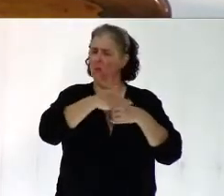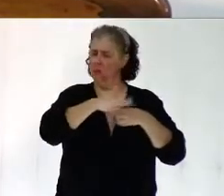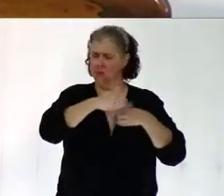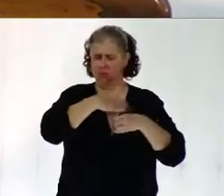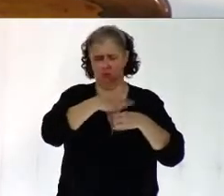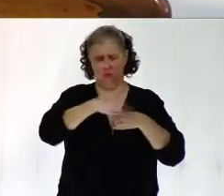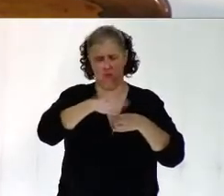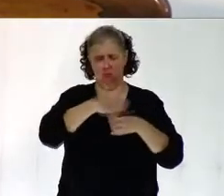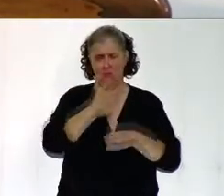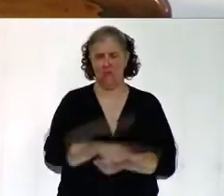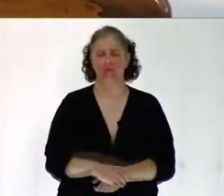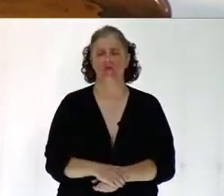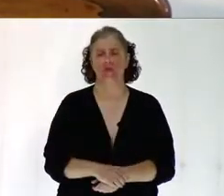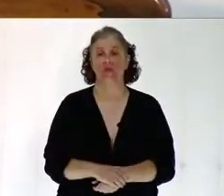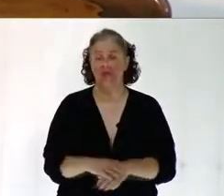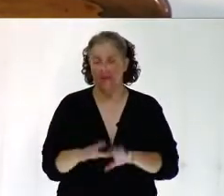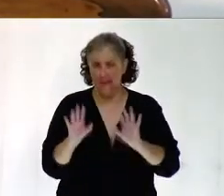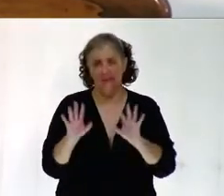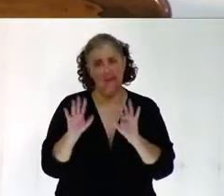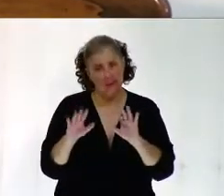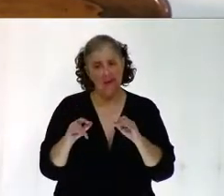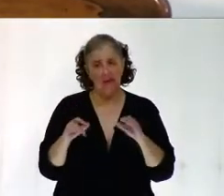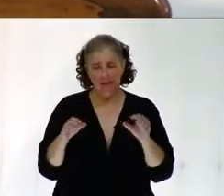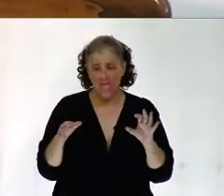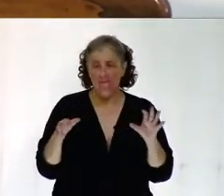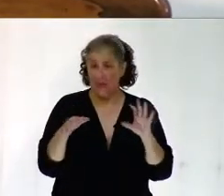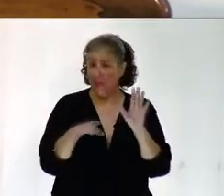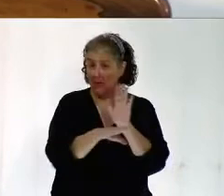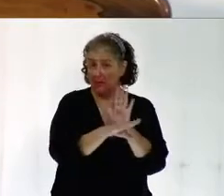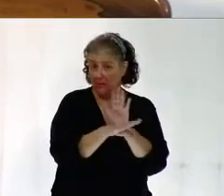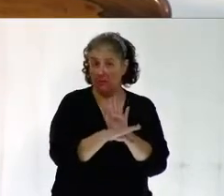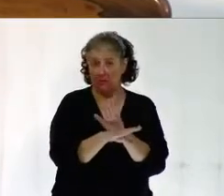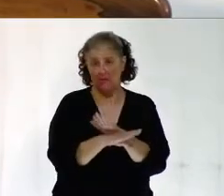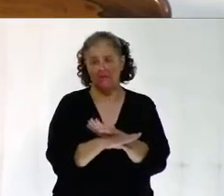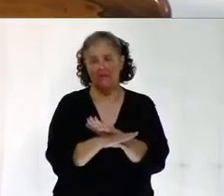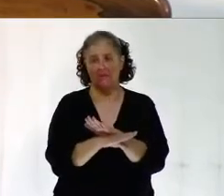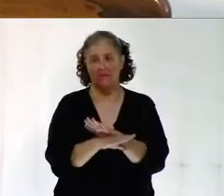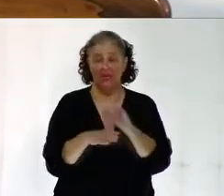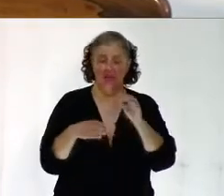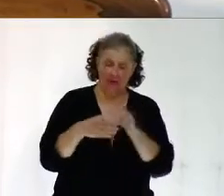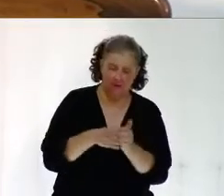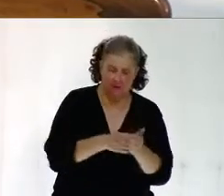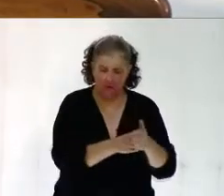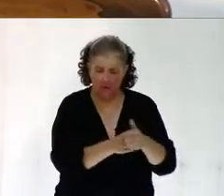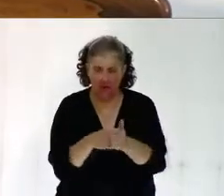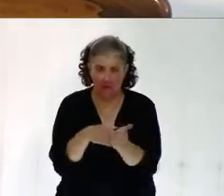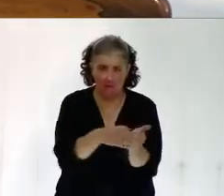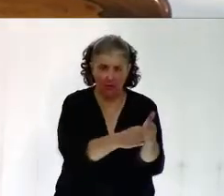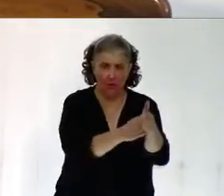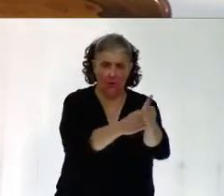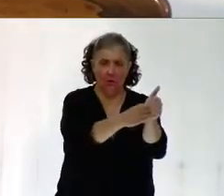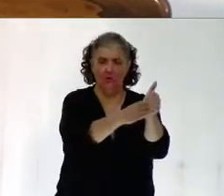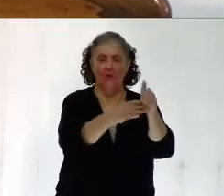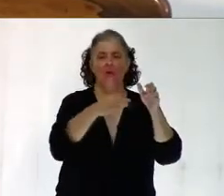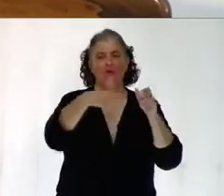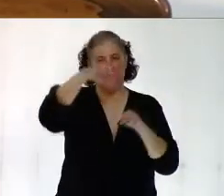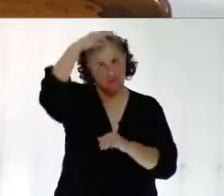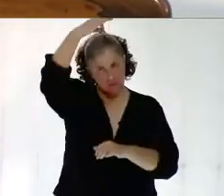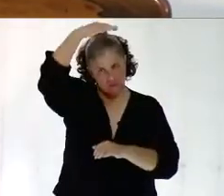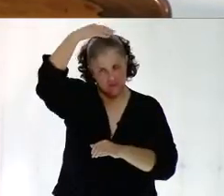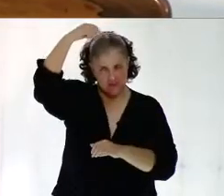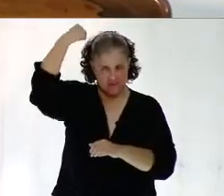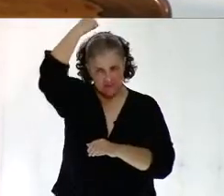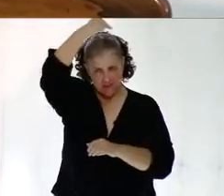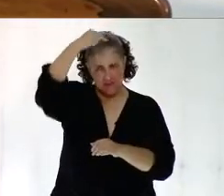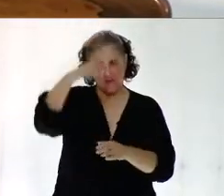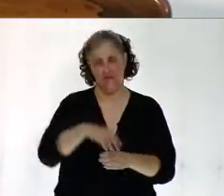dado muito complementar e também e ele foi guiado pelo mesmo no deserto então tem